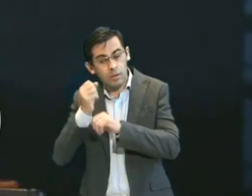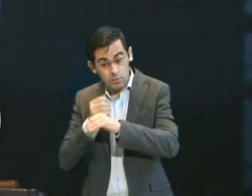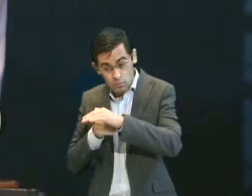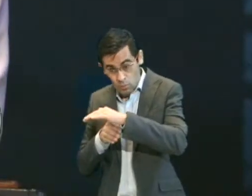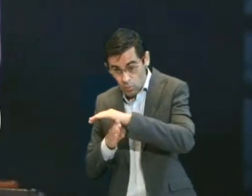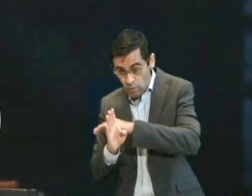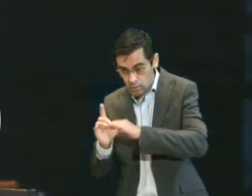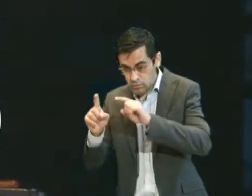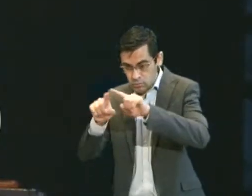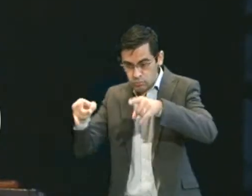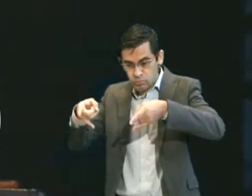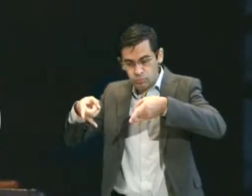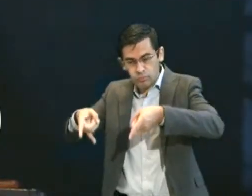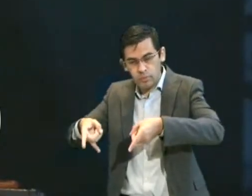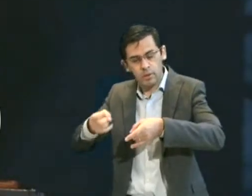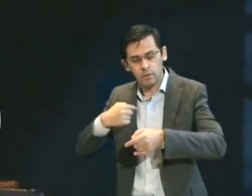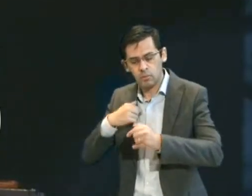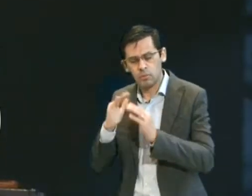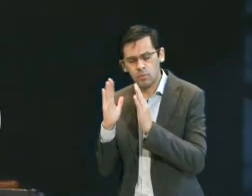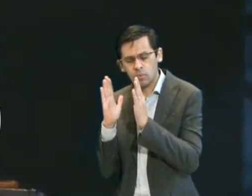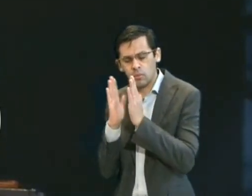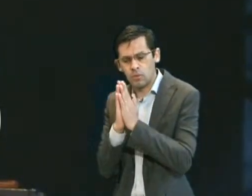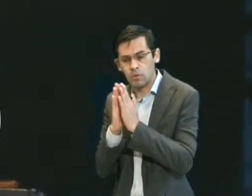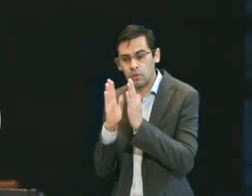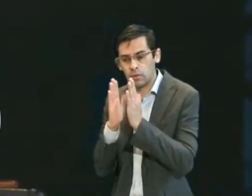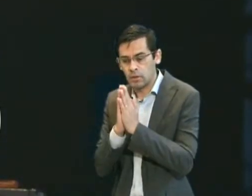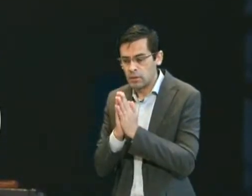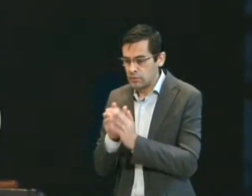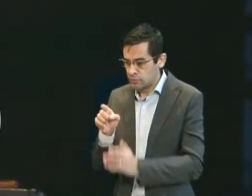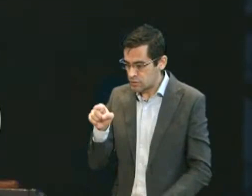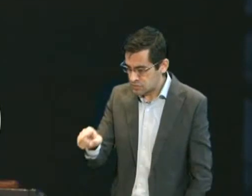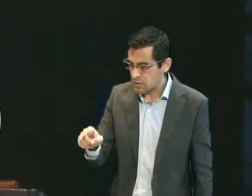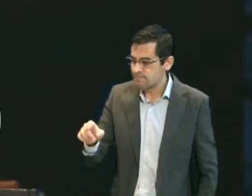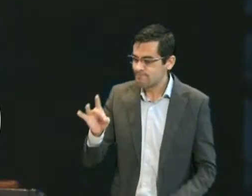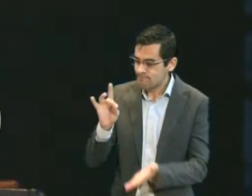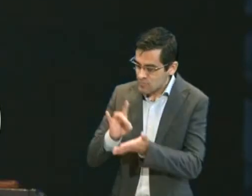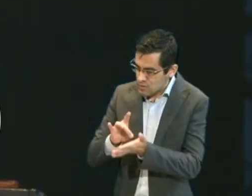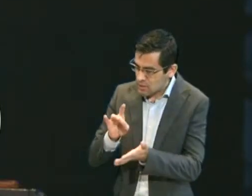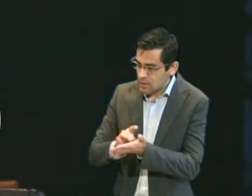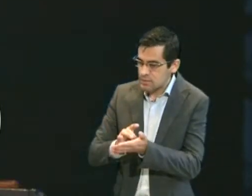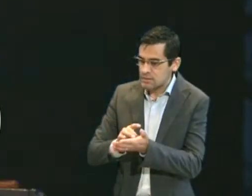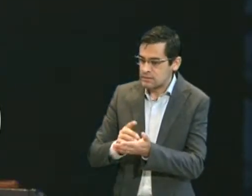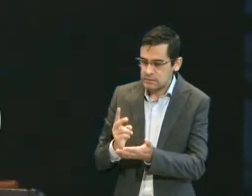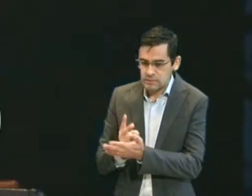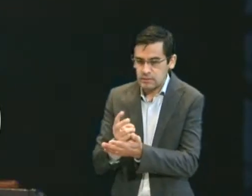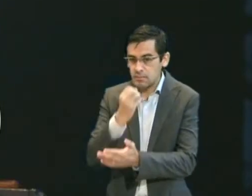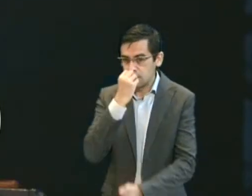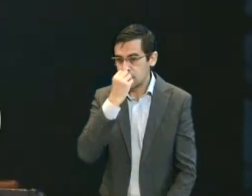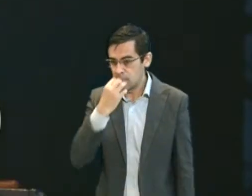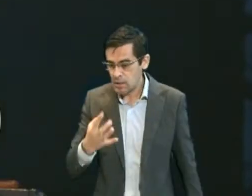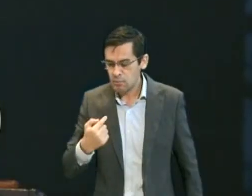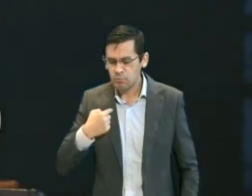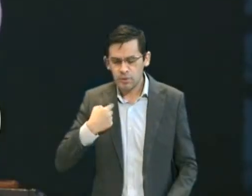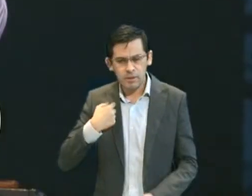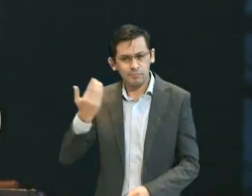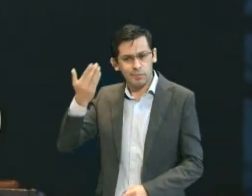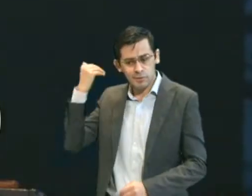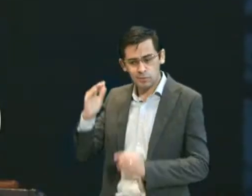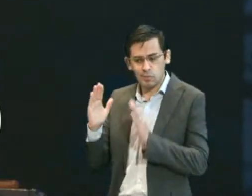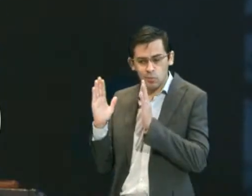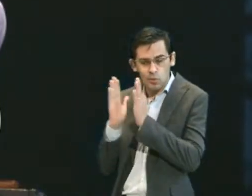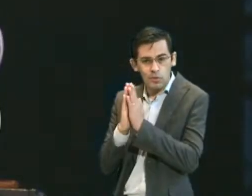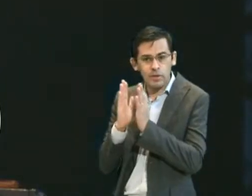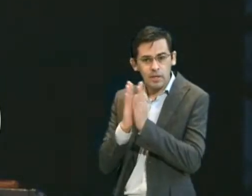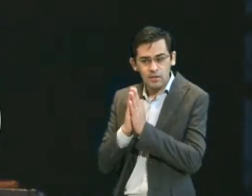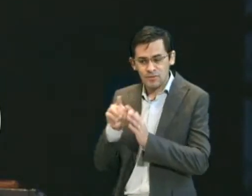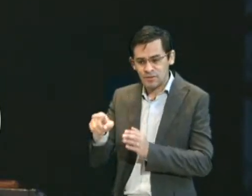no quarto e eu faço essa oração. Você é aquele menino que vai bem. Quando eu orei por você, Deus me disse que você